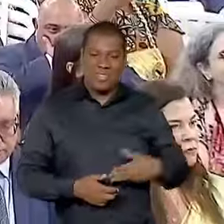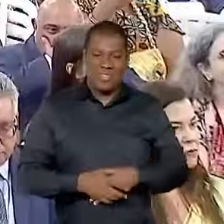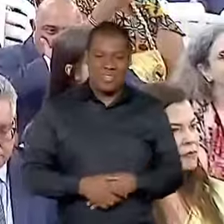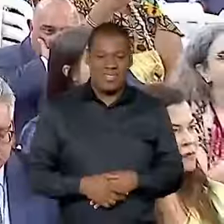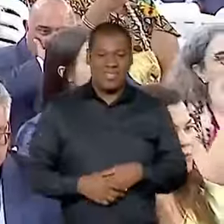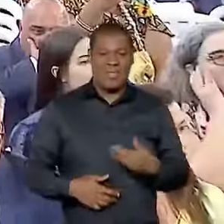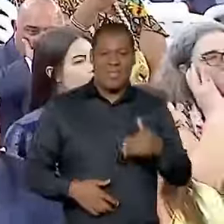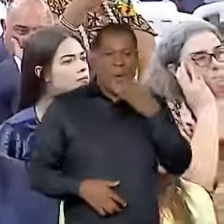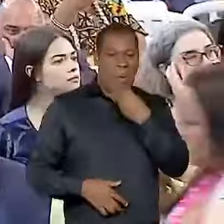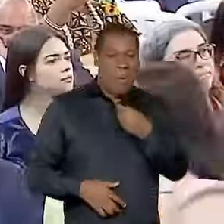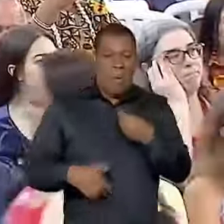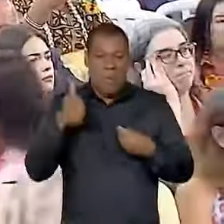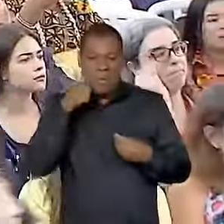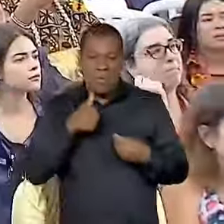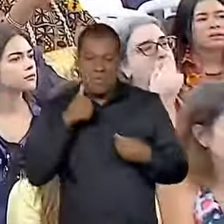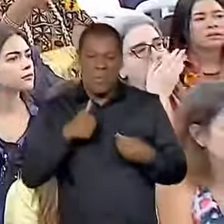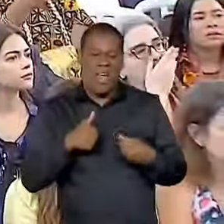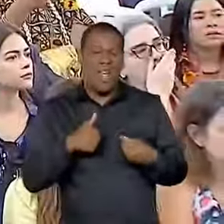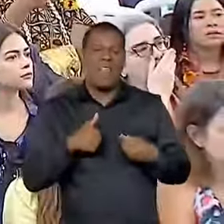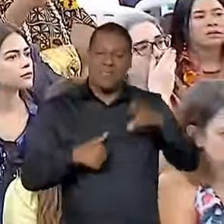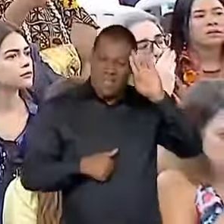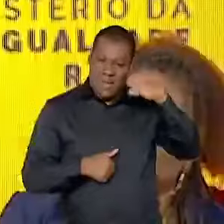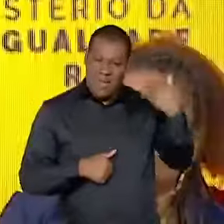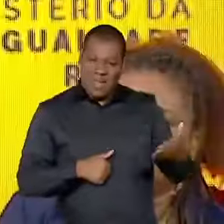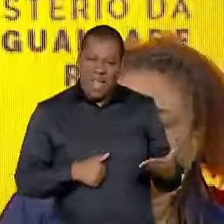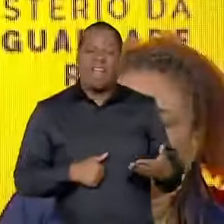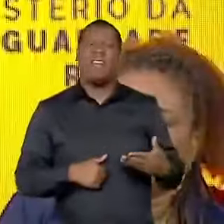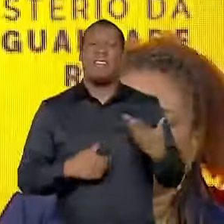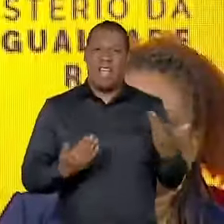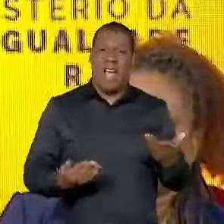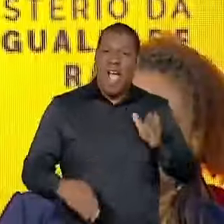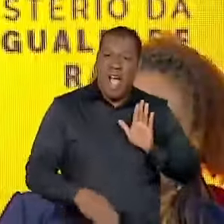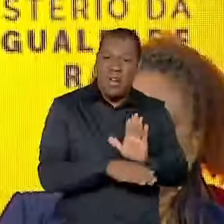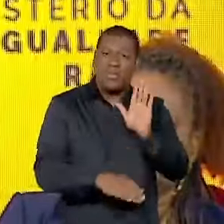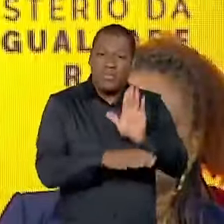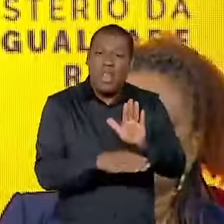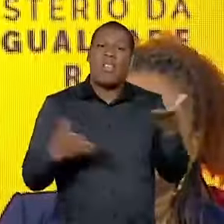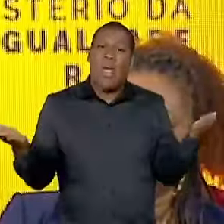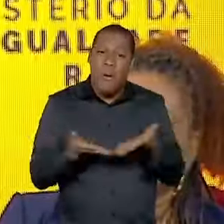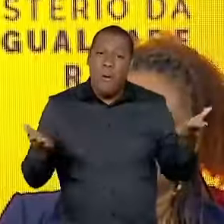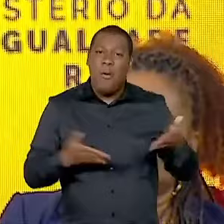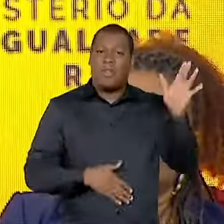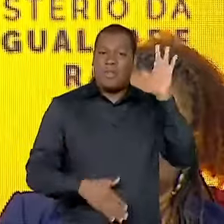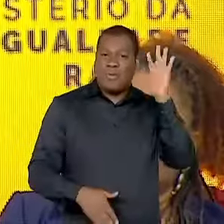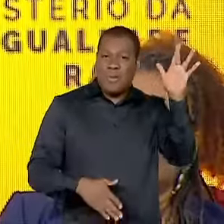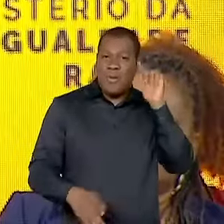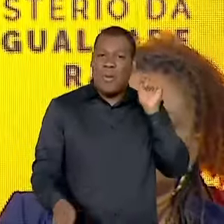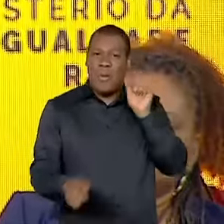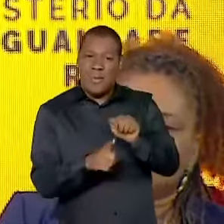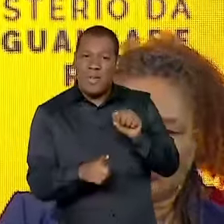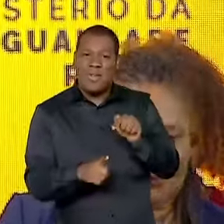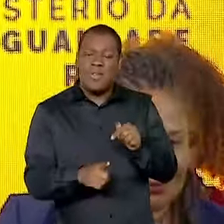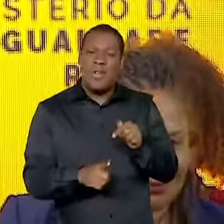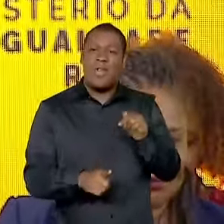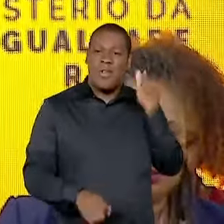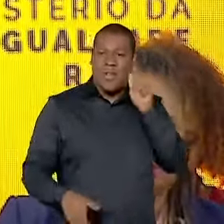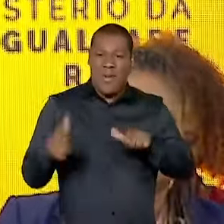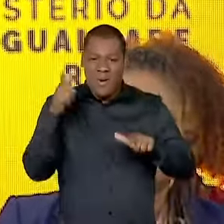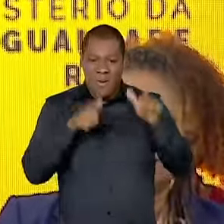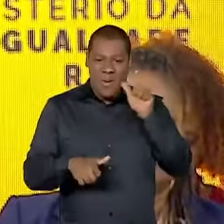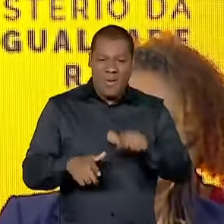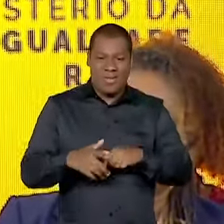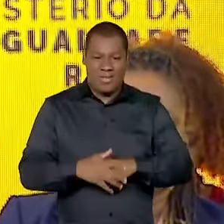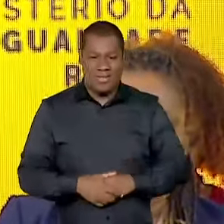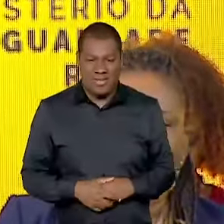Esses homens e mulheres construíram esse sonho. E eles nesse momento estão presentes aqui. Não